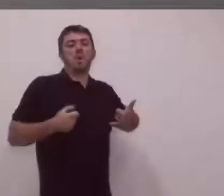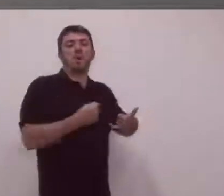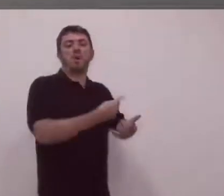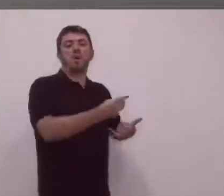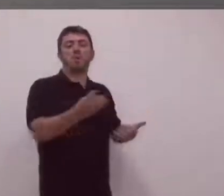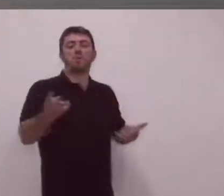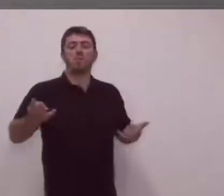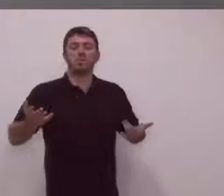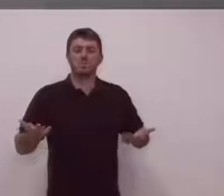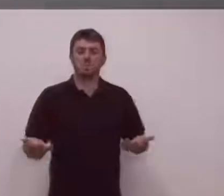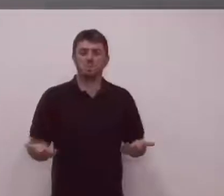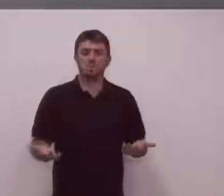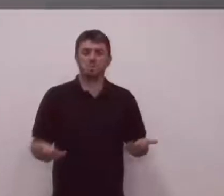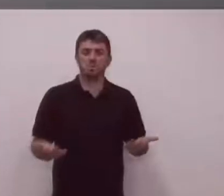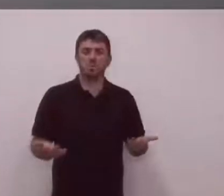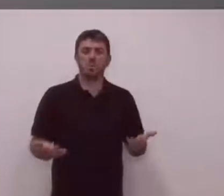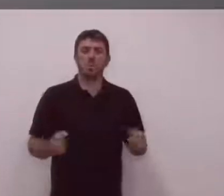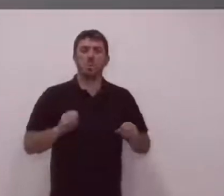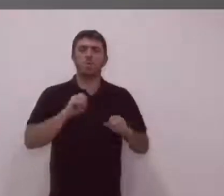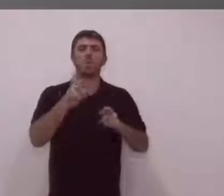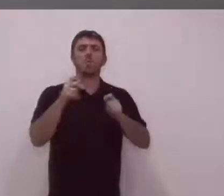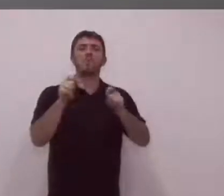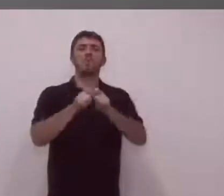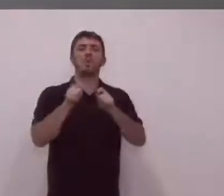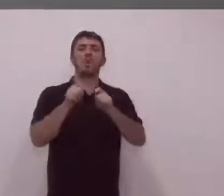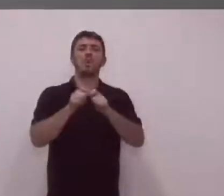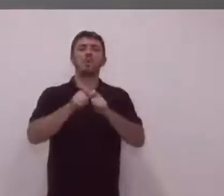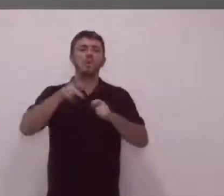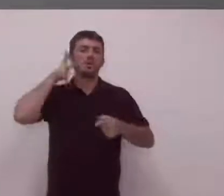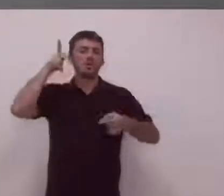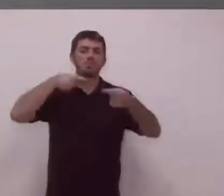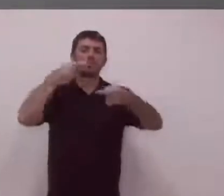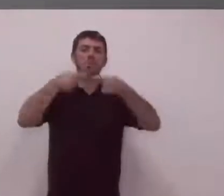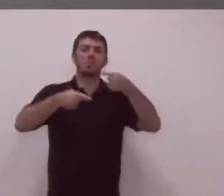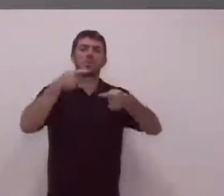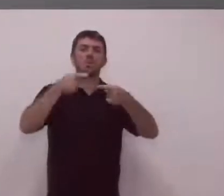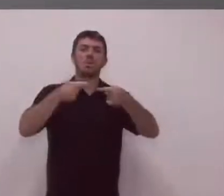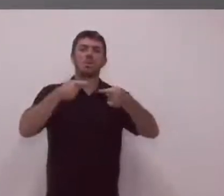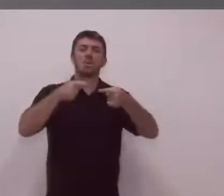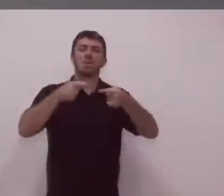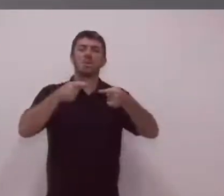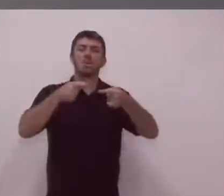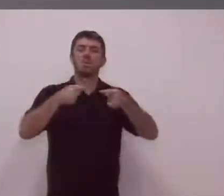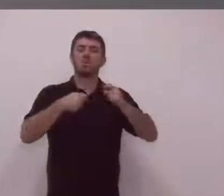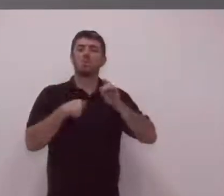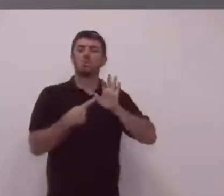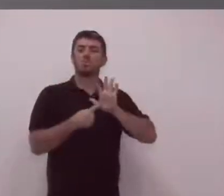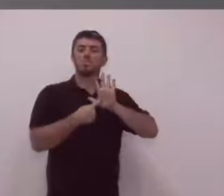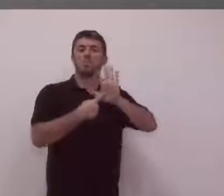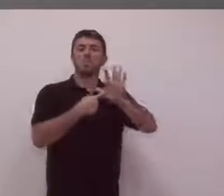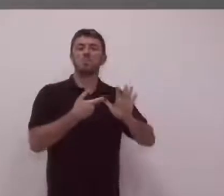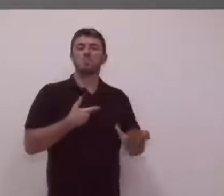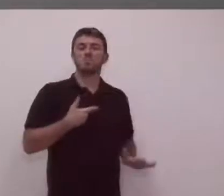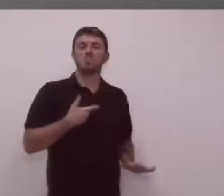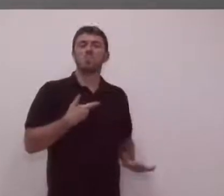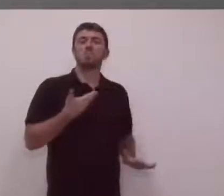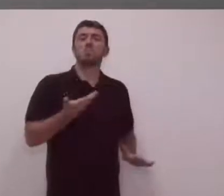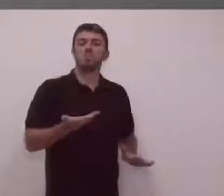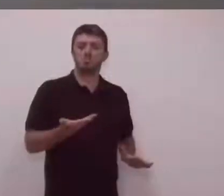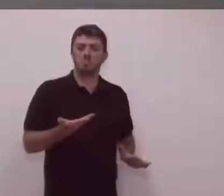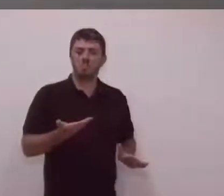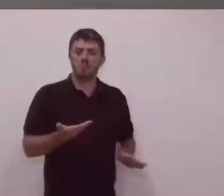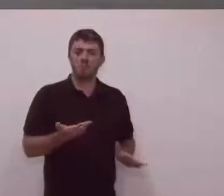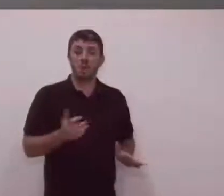uma situação política que favoreça alguns eu